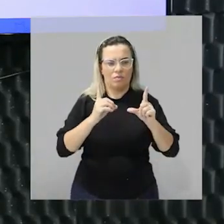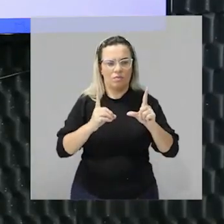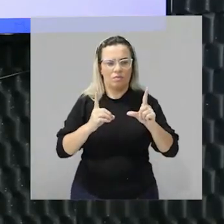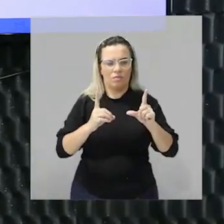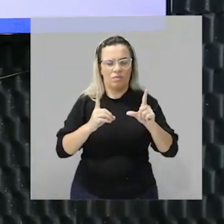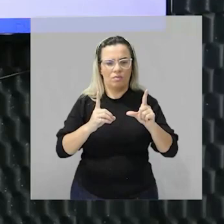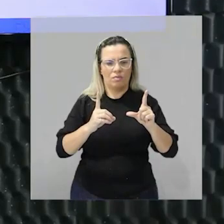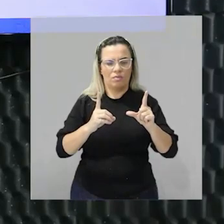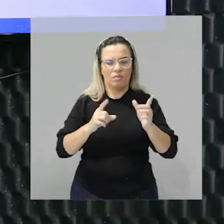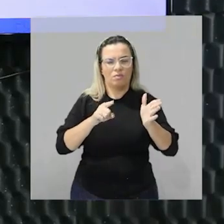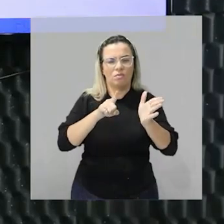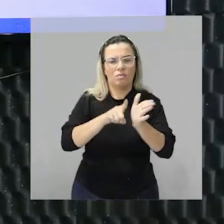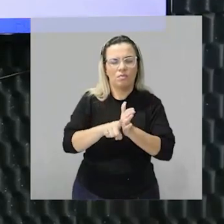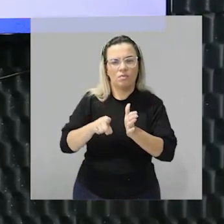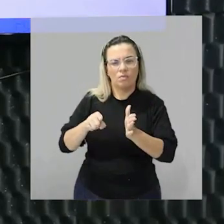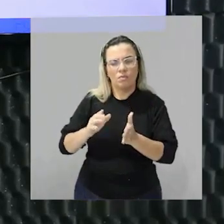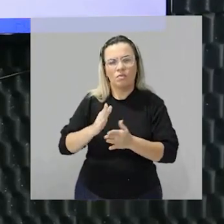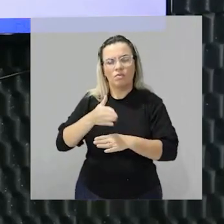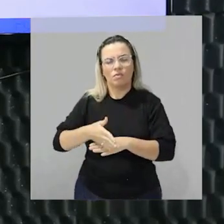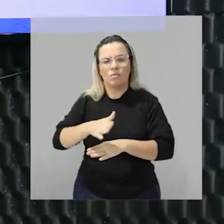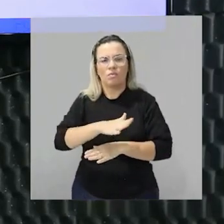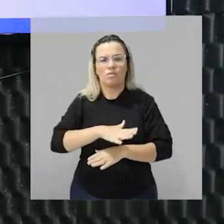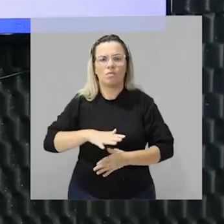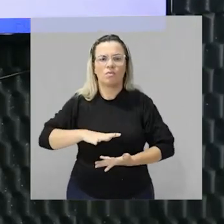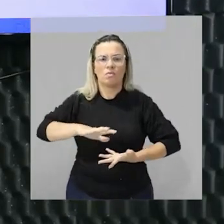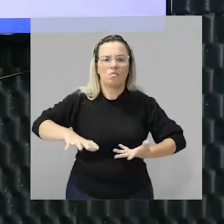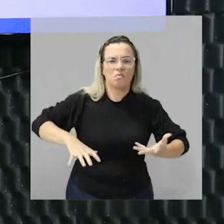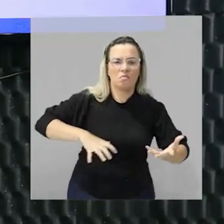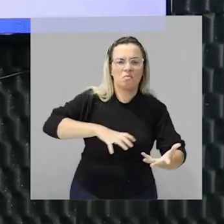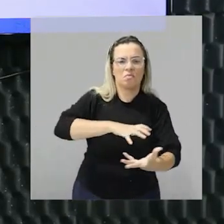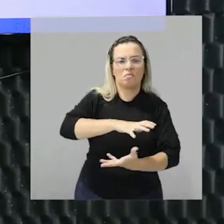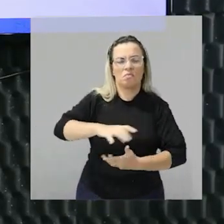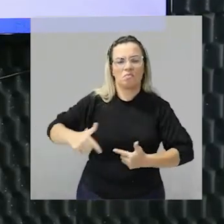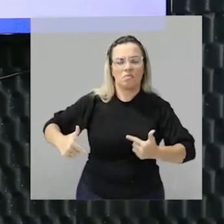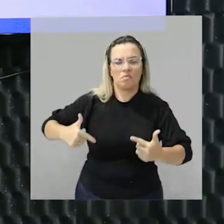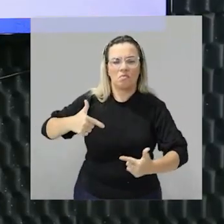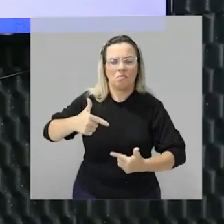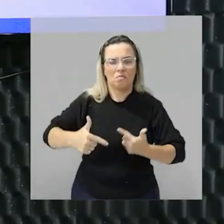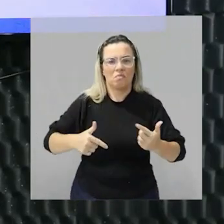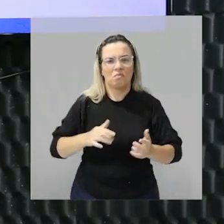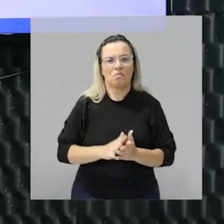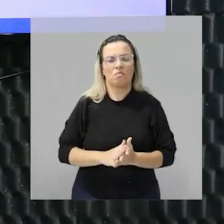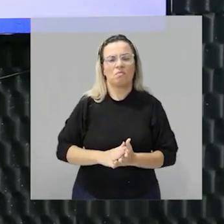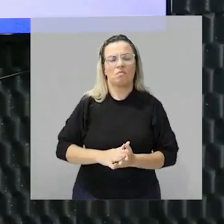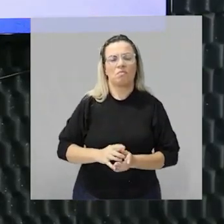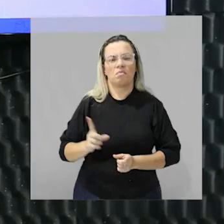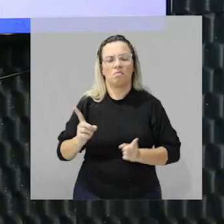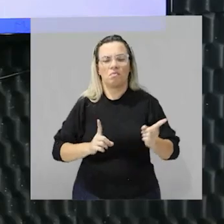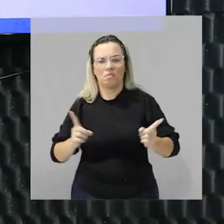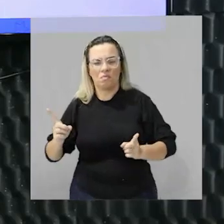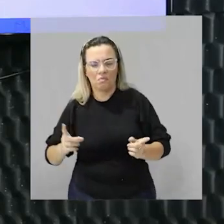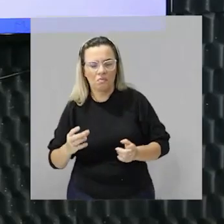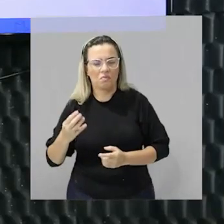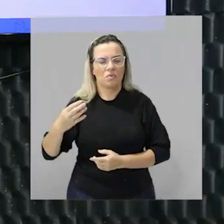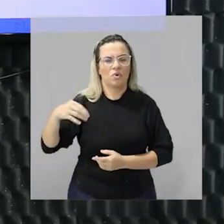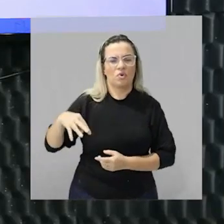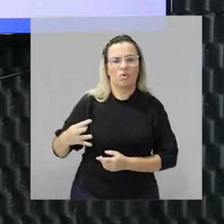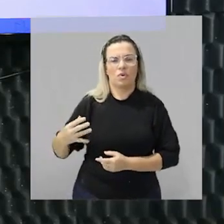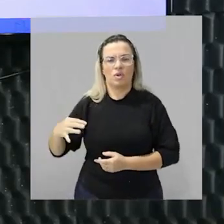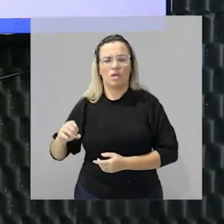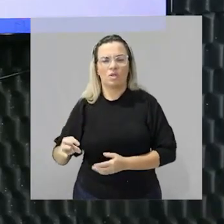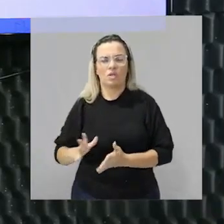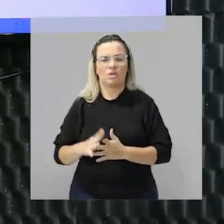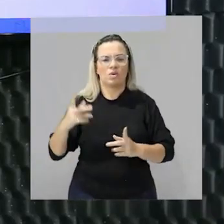esses grupos participam dessas manifestações, como Canudos, como contestado,